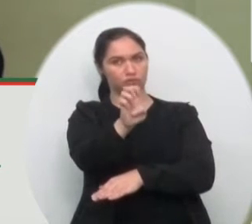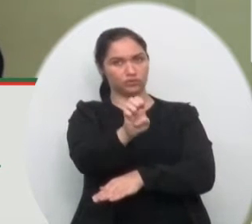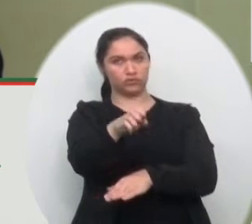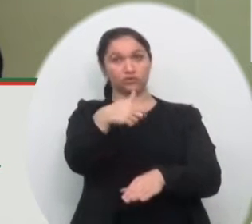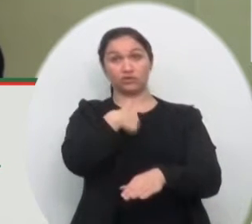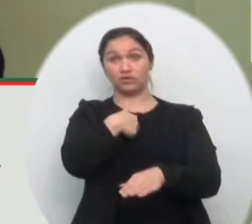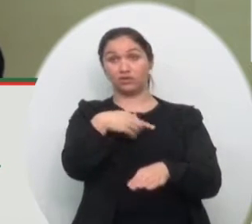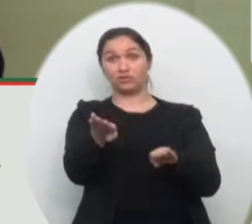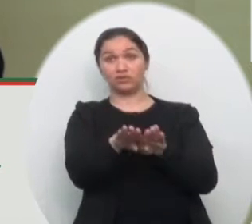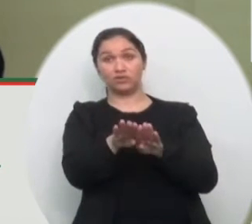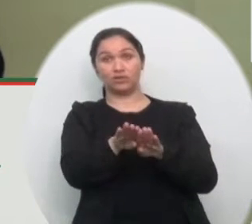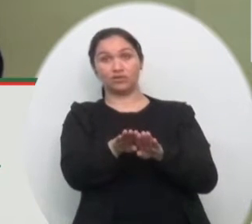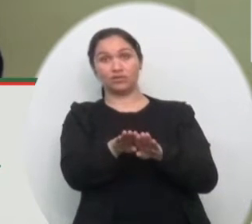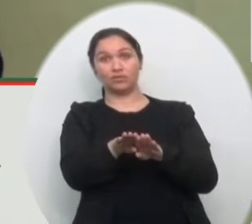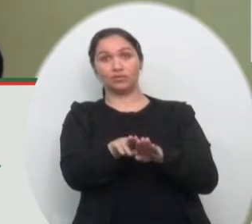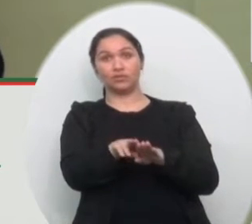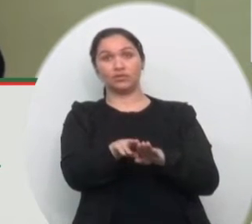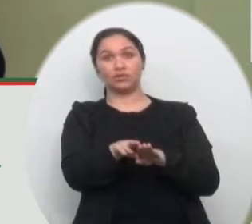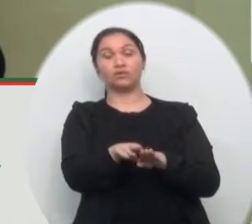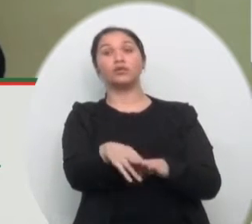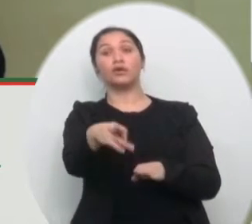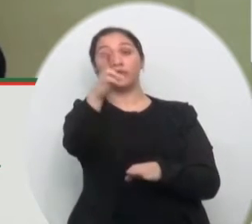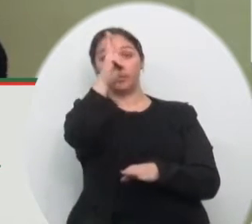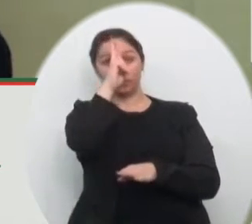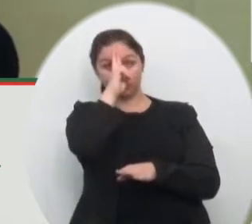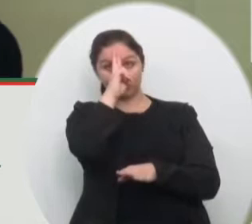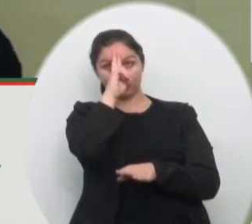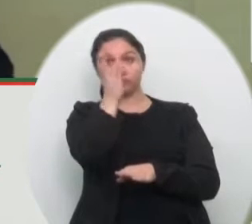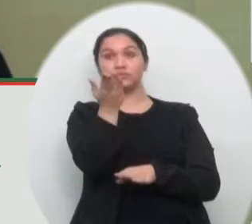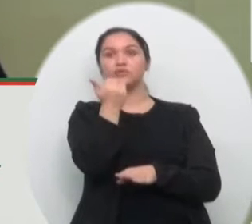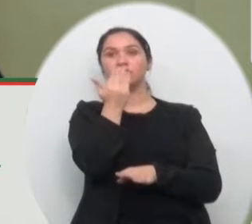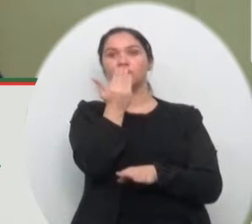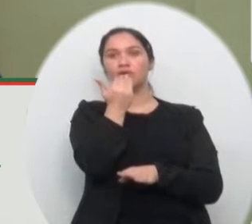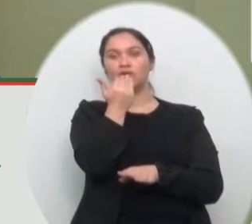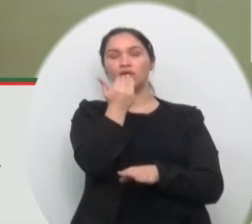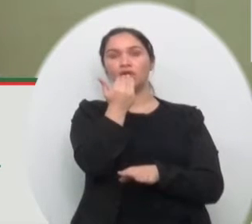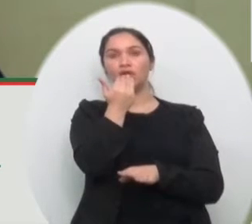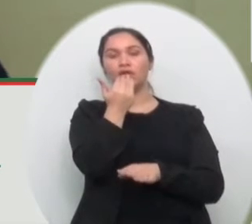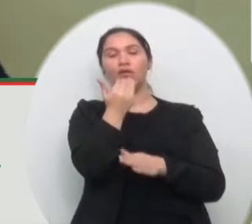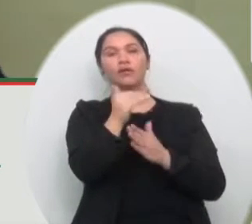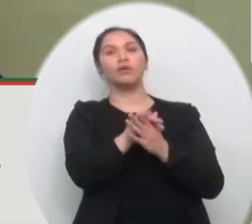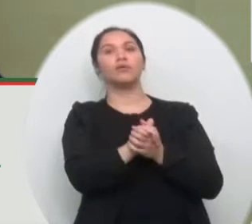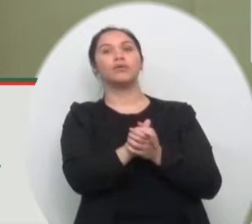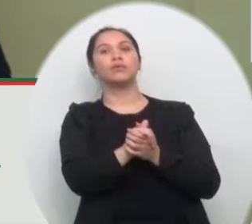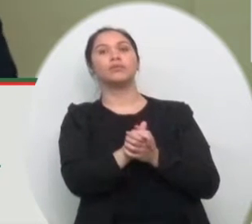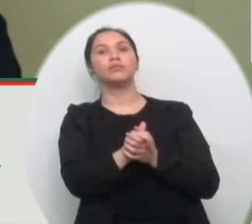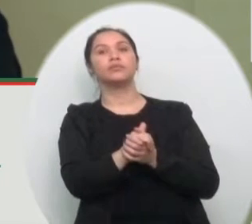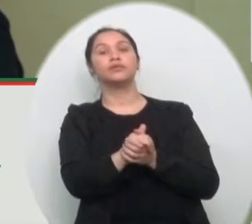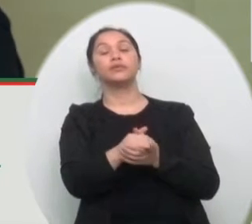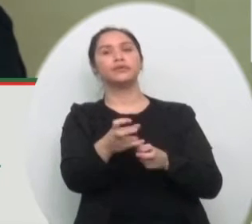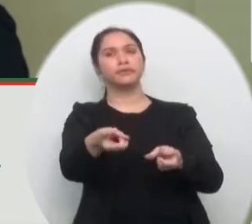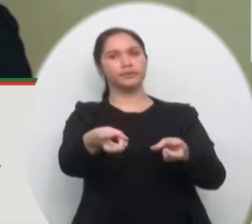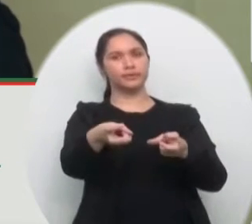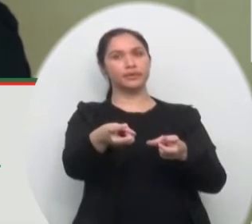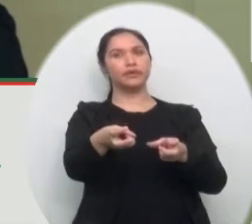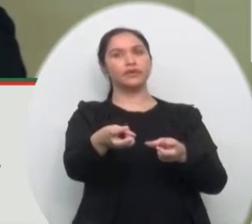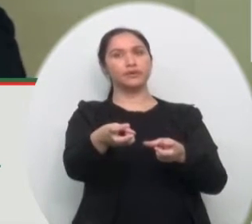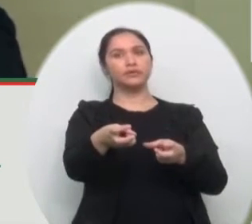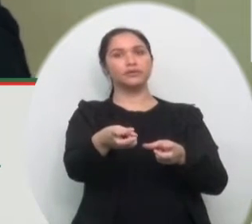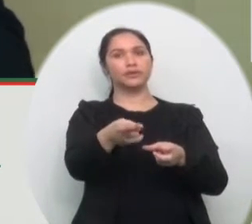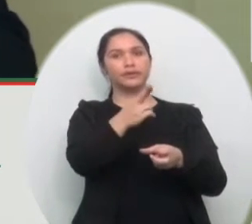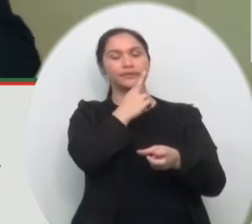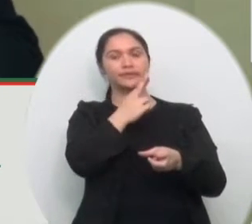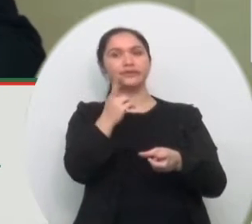LED, no restaurante do LED, e realmente na hora do almoço é complicado você almoçar com aquele mau